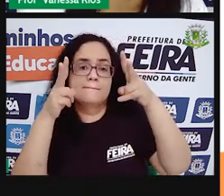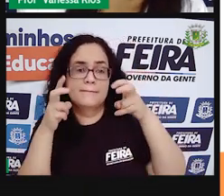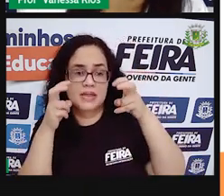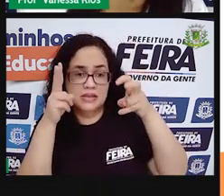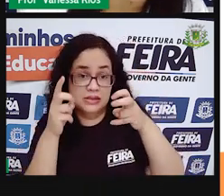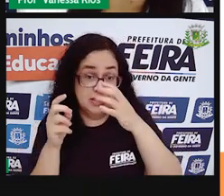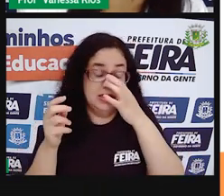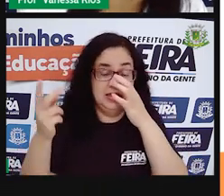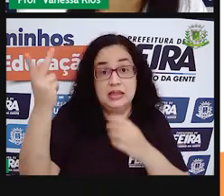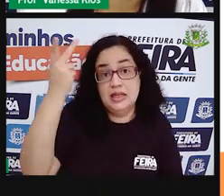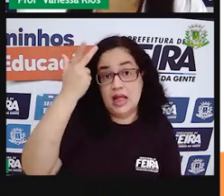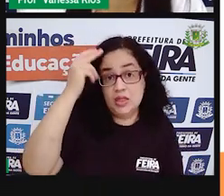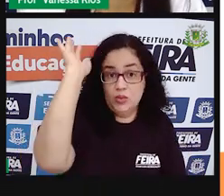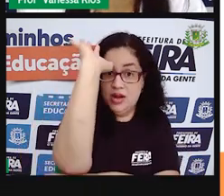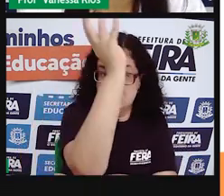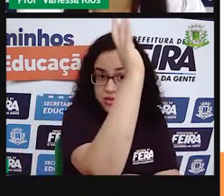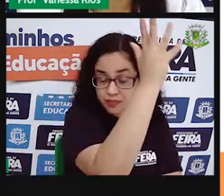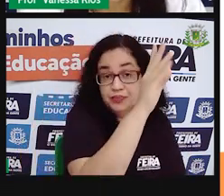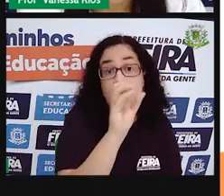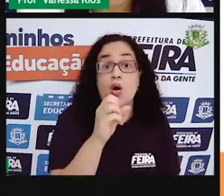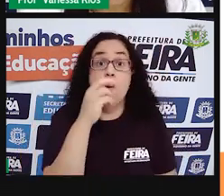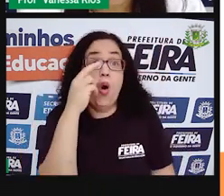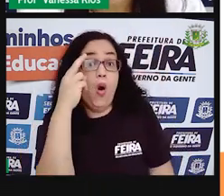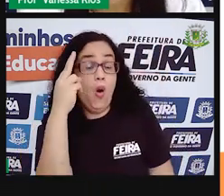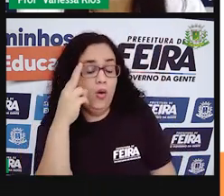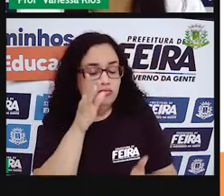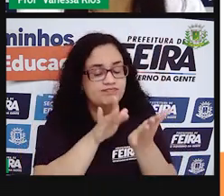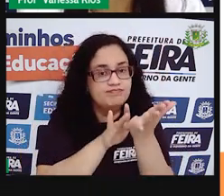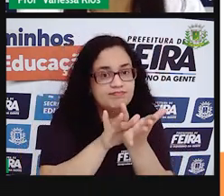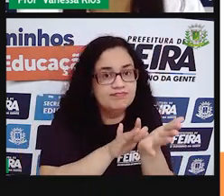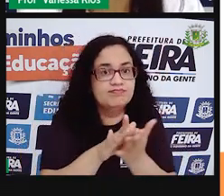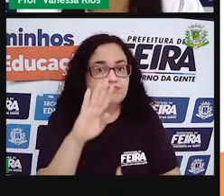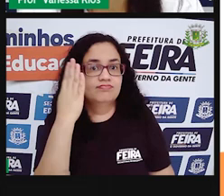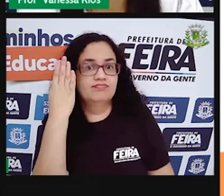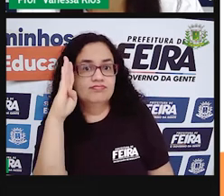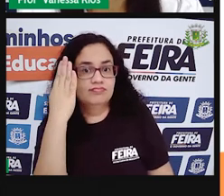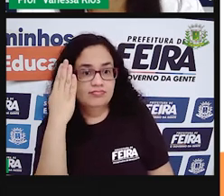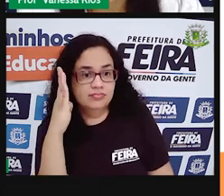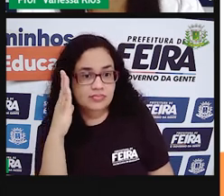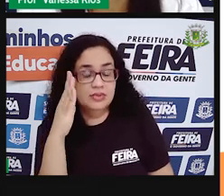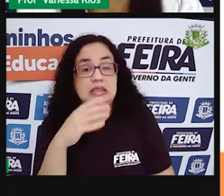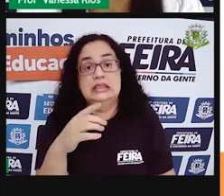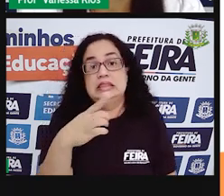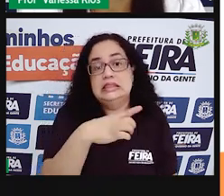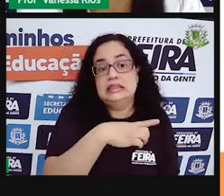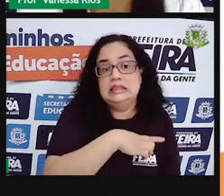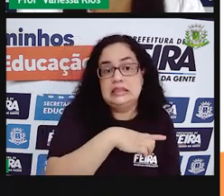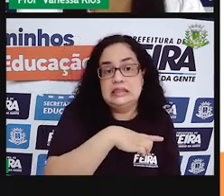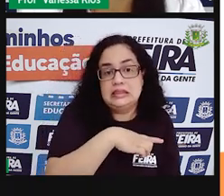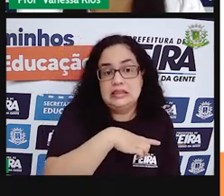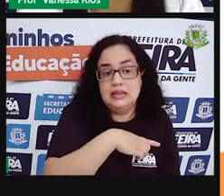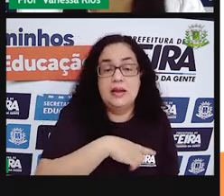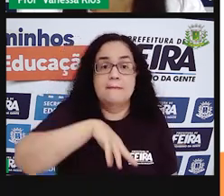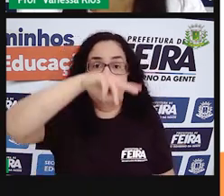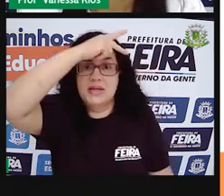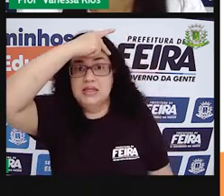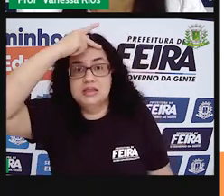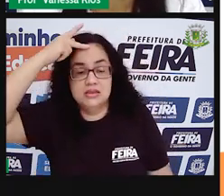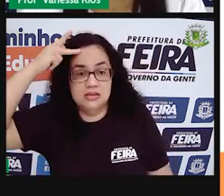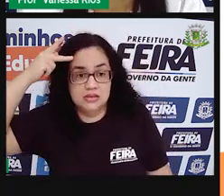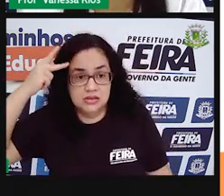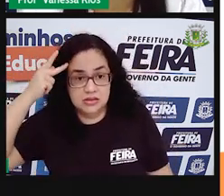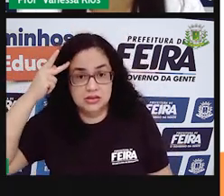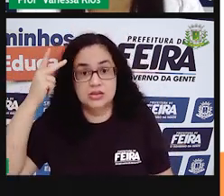são naturais ou podem ser artificiais, não é? Podem ser produzidos pelas pessoas.